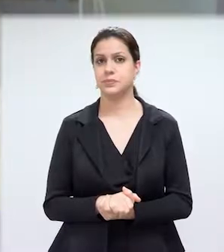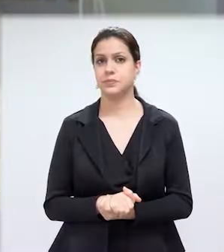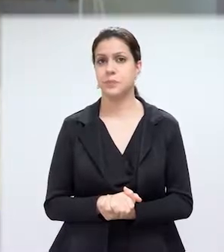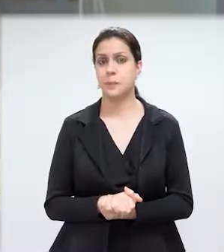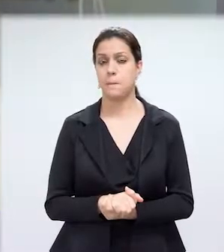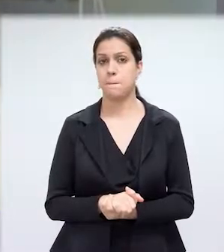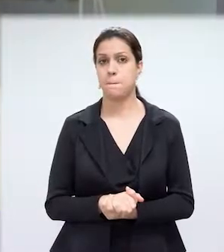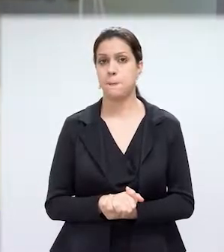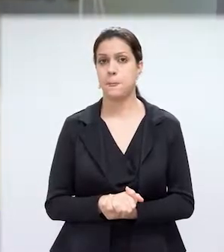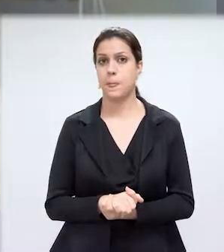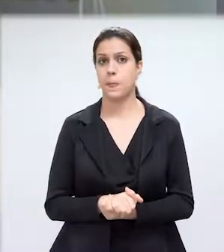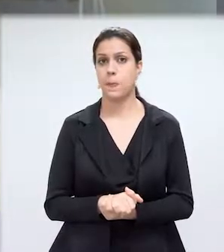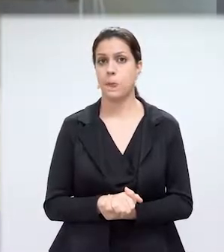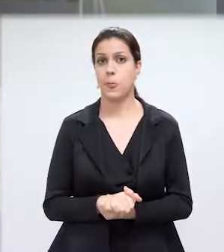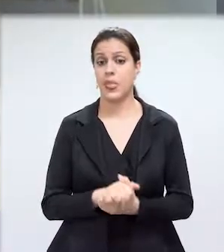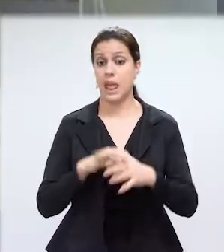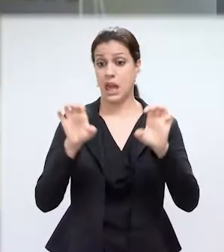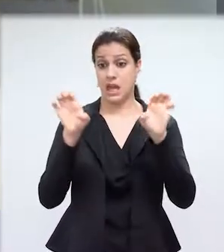convencionalmente, né,